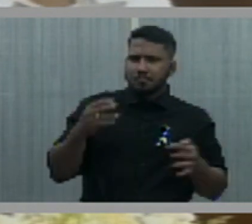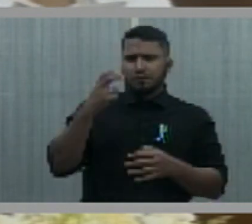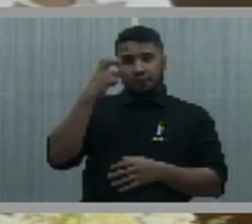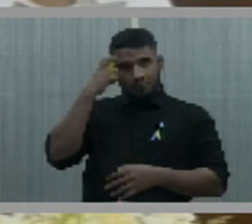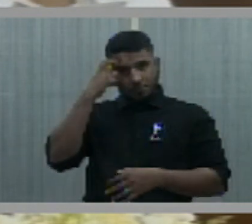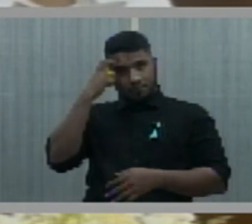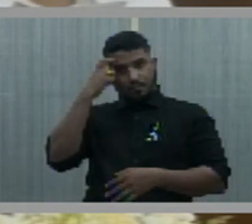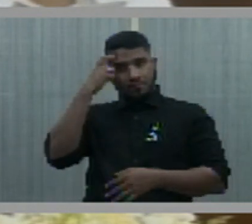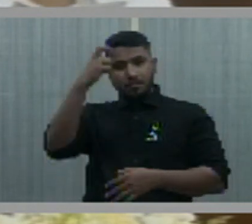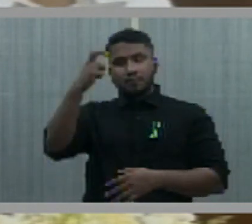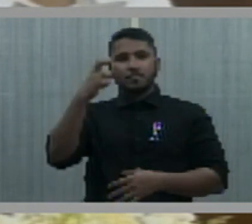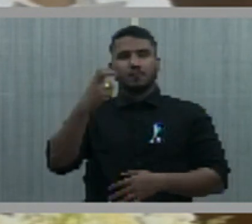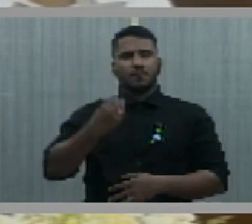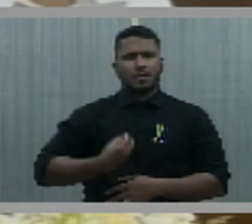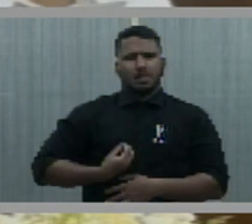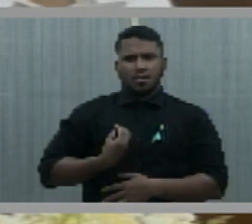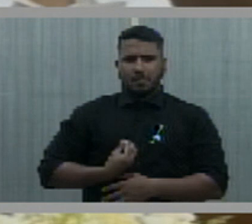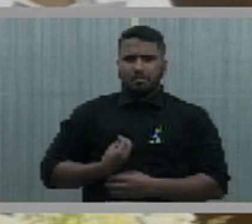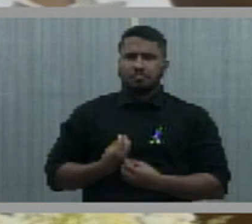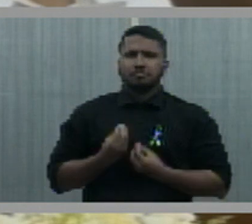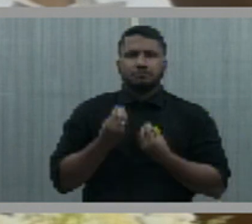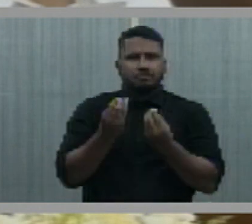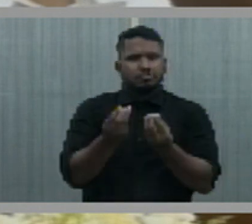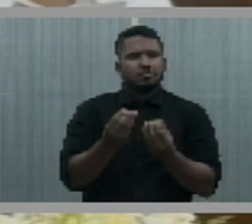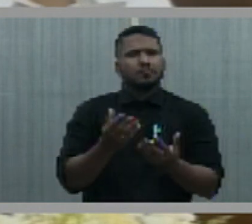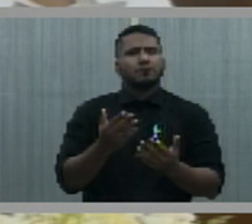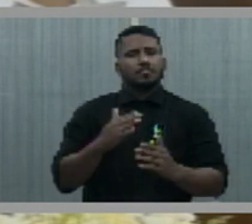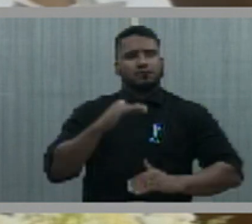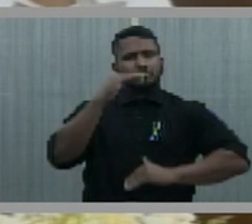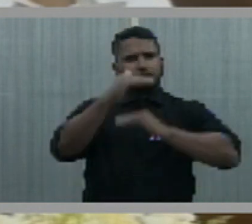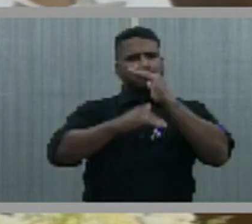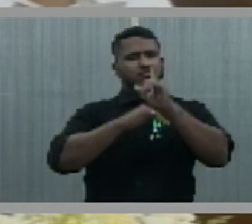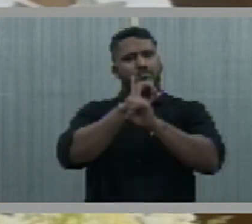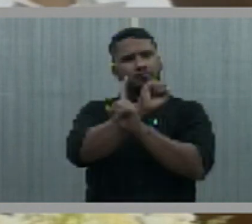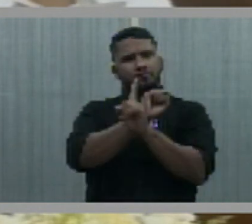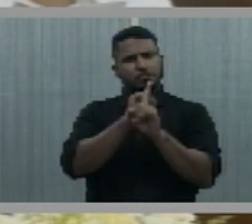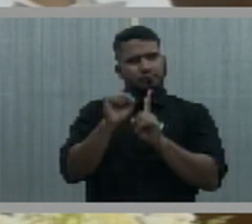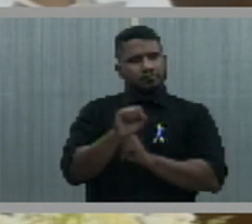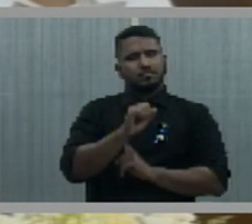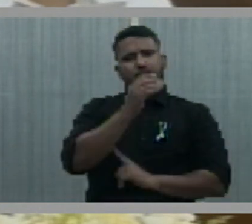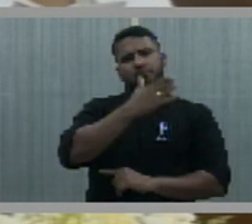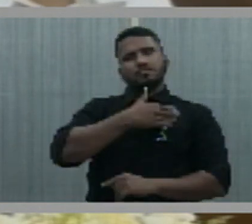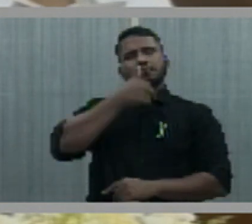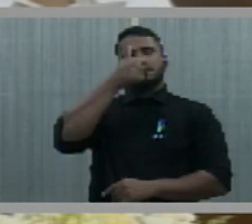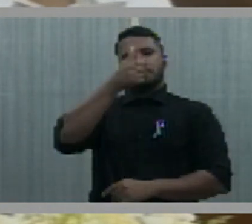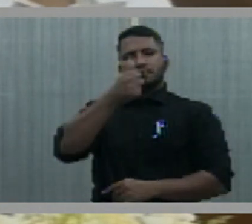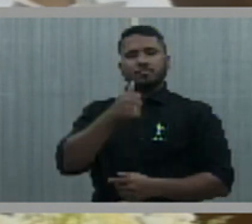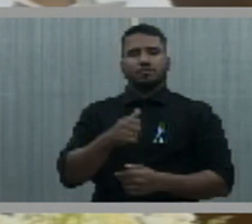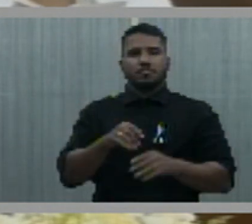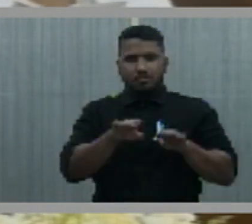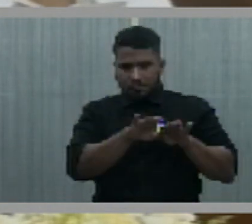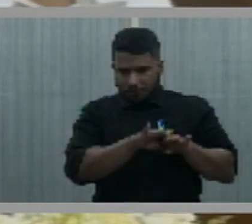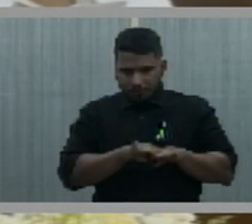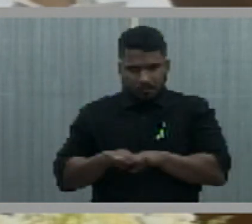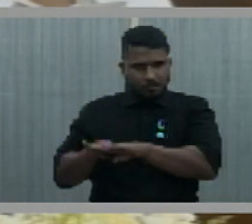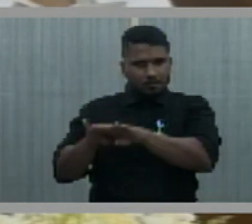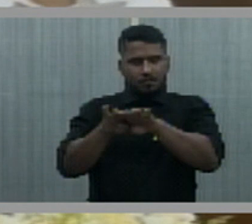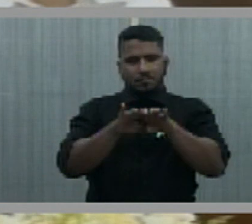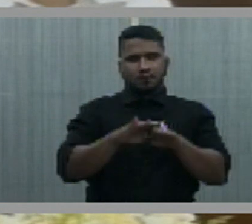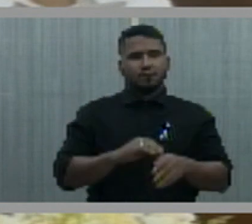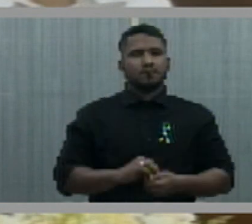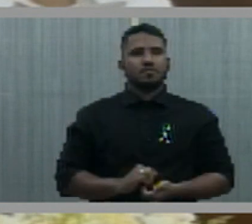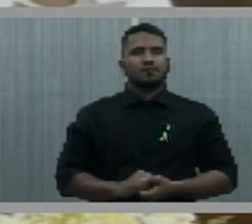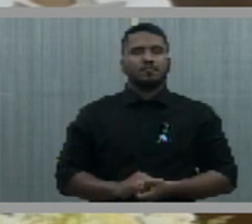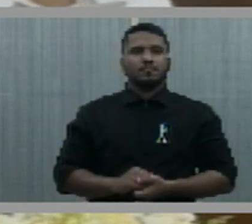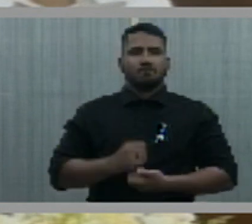e doações para com a construção de uma sociedade mais justa, mais igualitária e mais